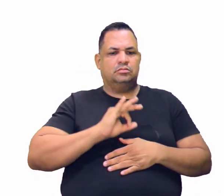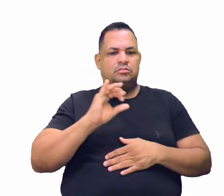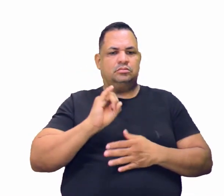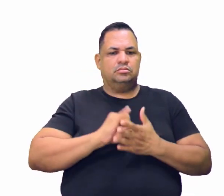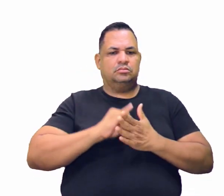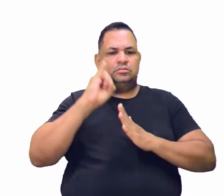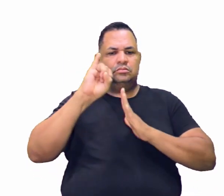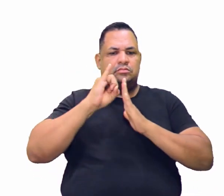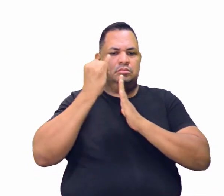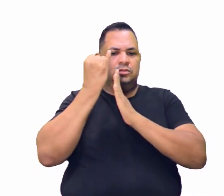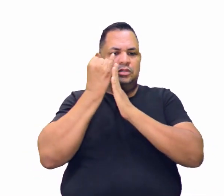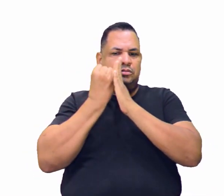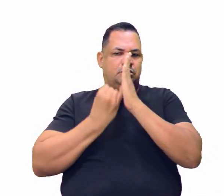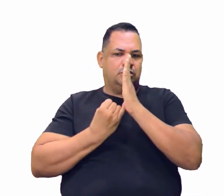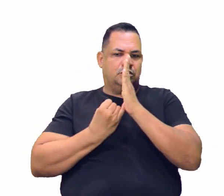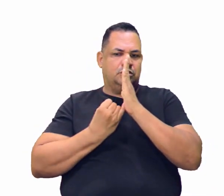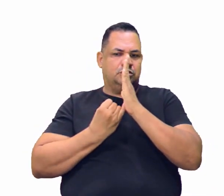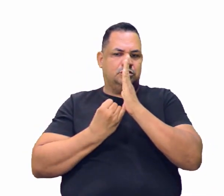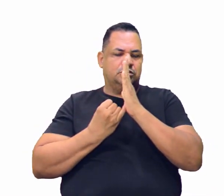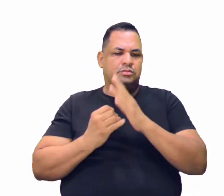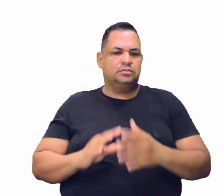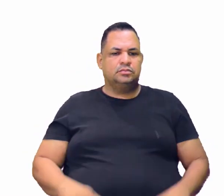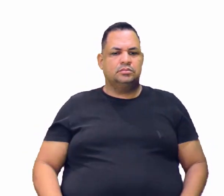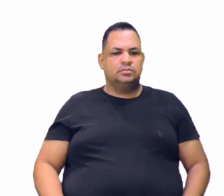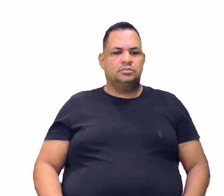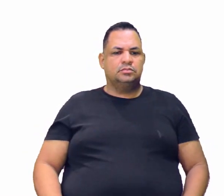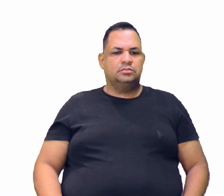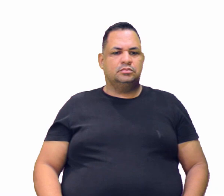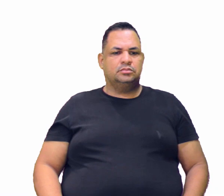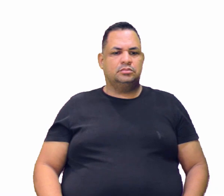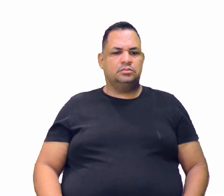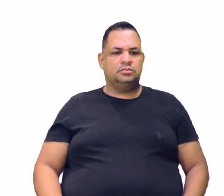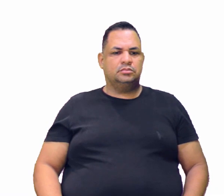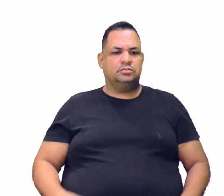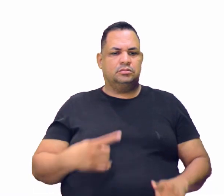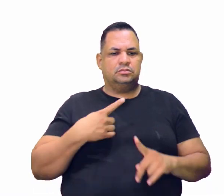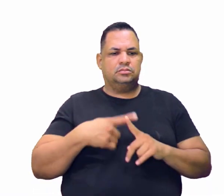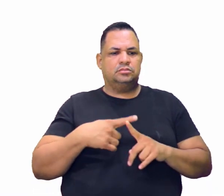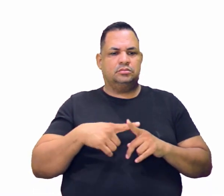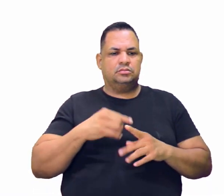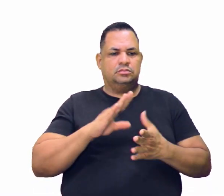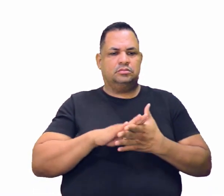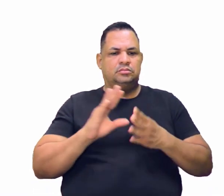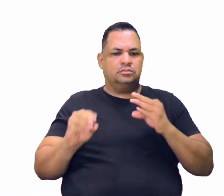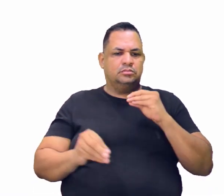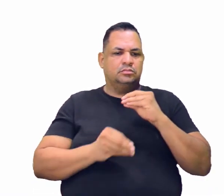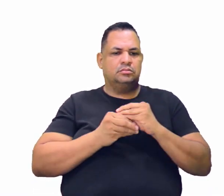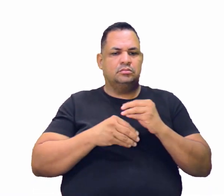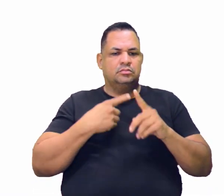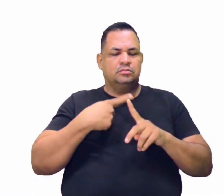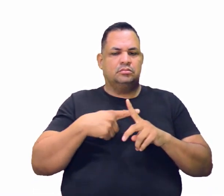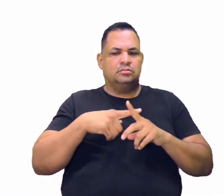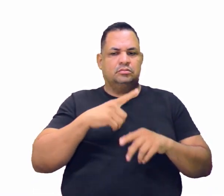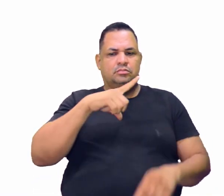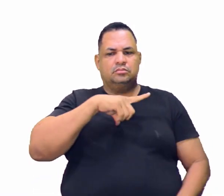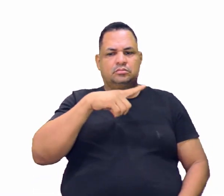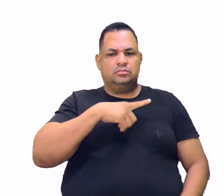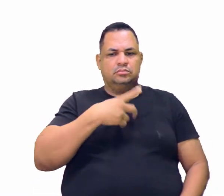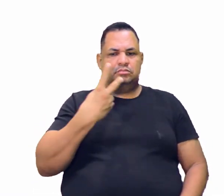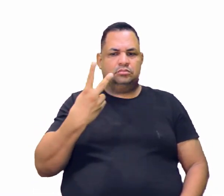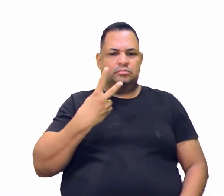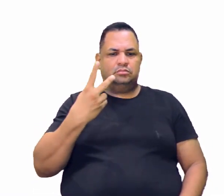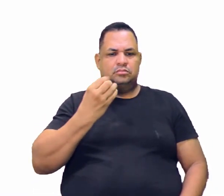as taxas e impostos. Agora, por que ficou incluso? Lembra lá que eu tenho